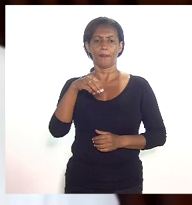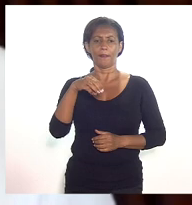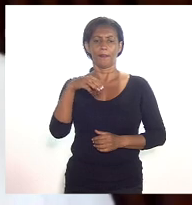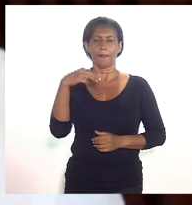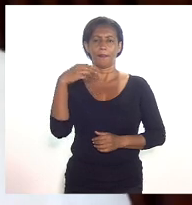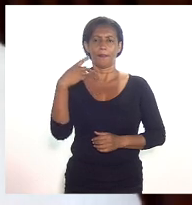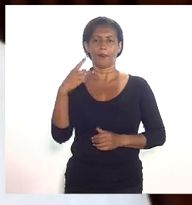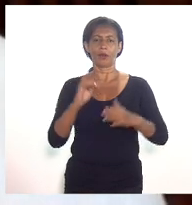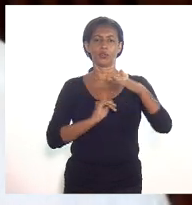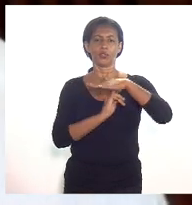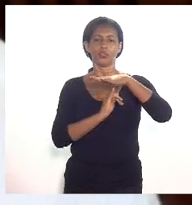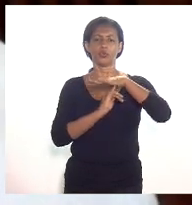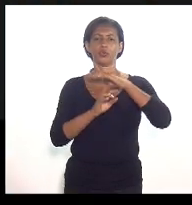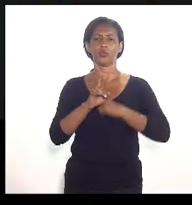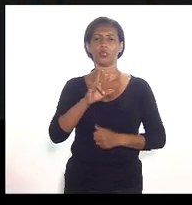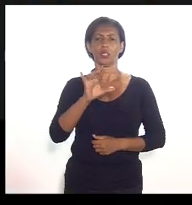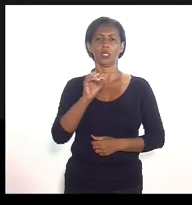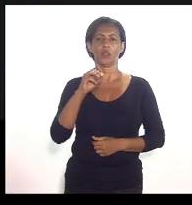o Instituto Rio Metrópole.